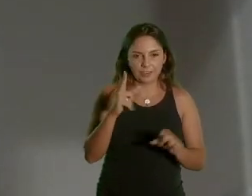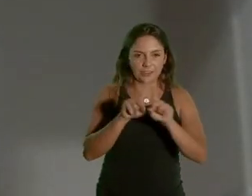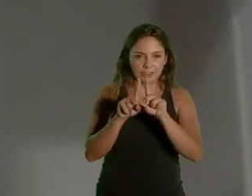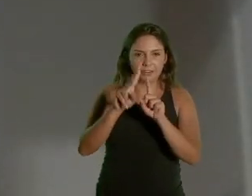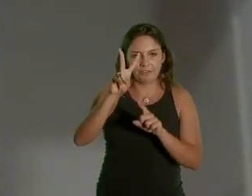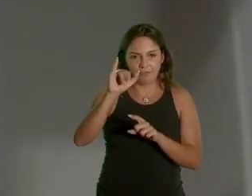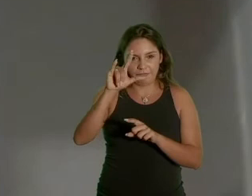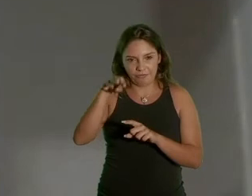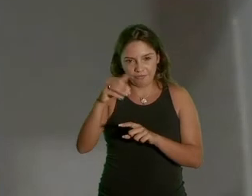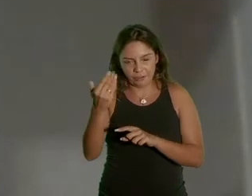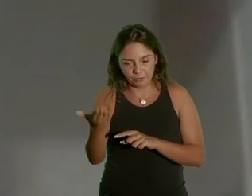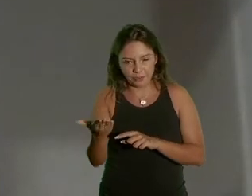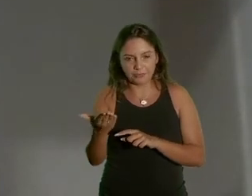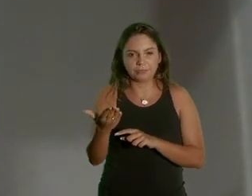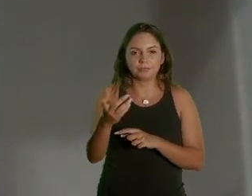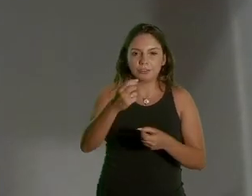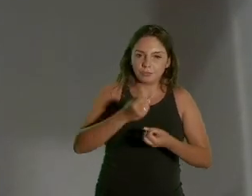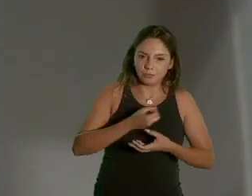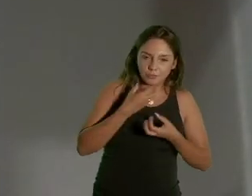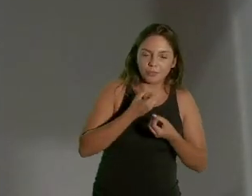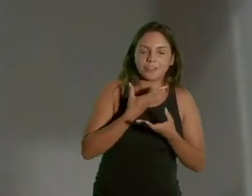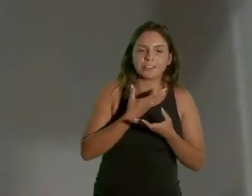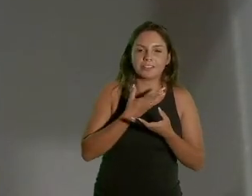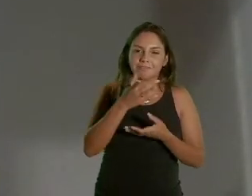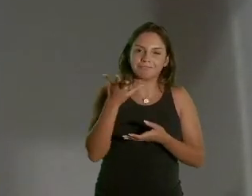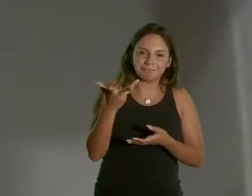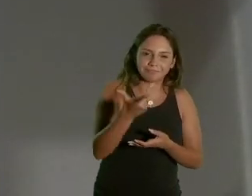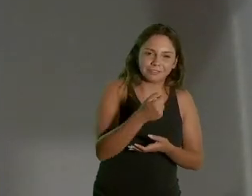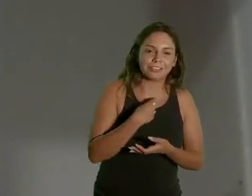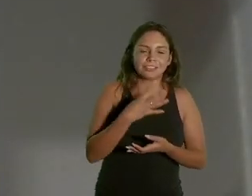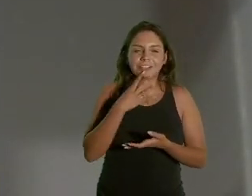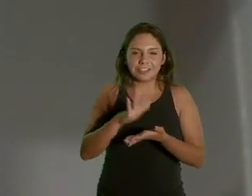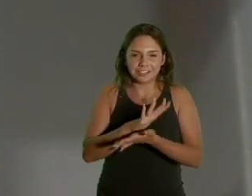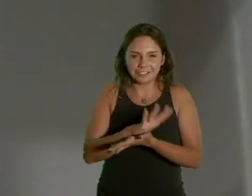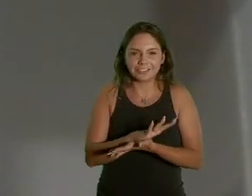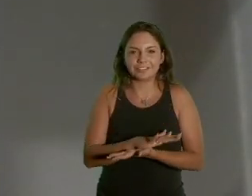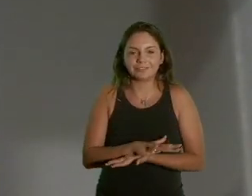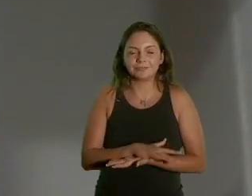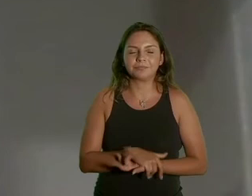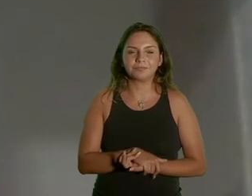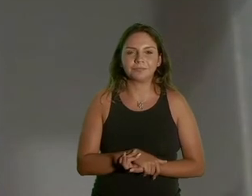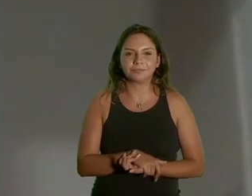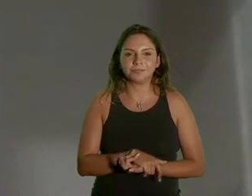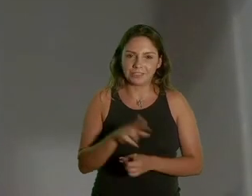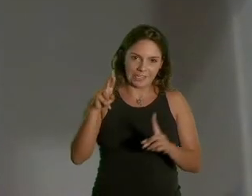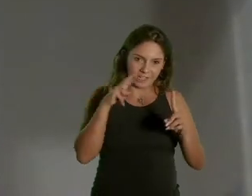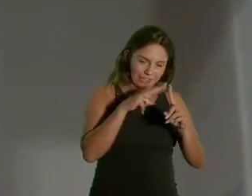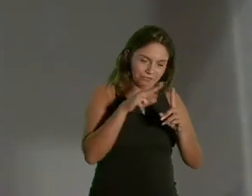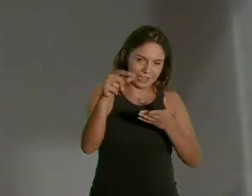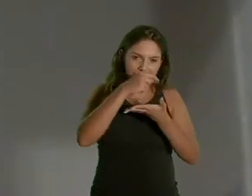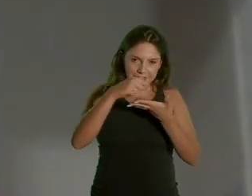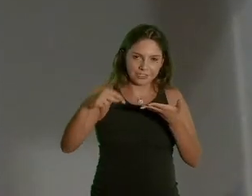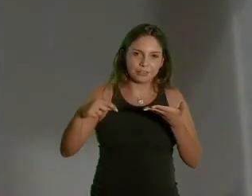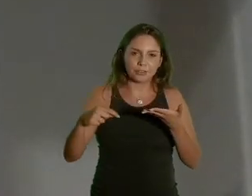a Vilma, poetisa incrível que a gente conhece em Araxá, como uma maravilhosa